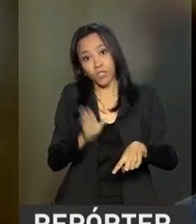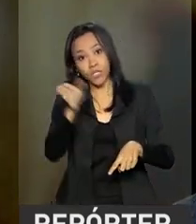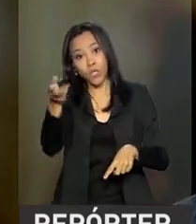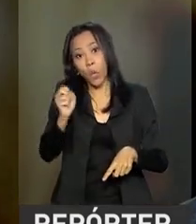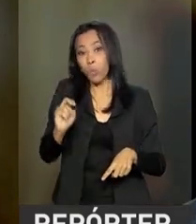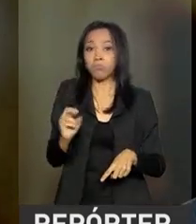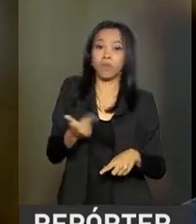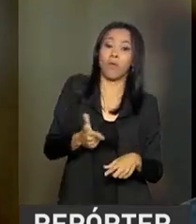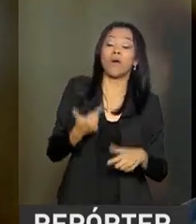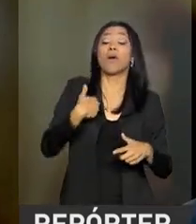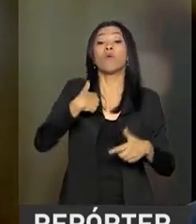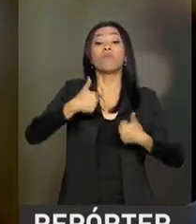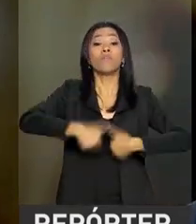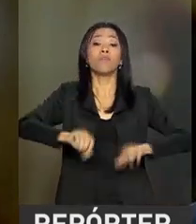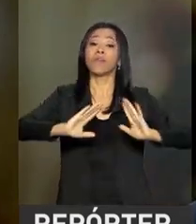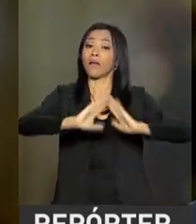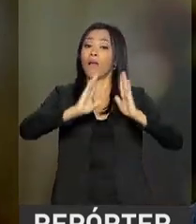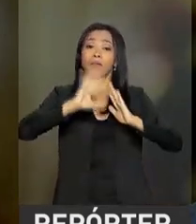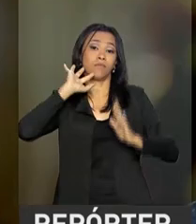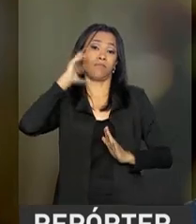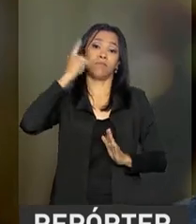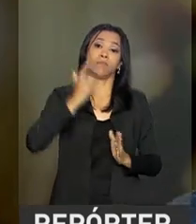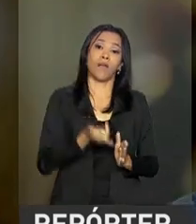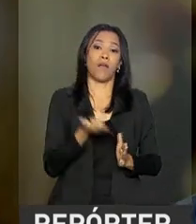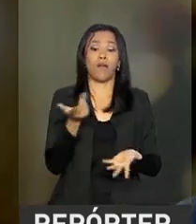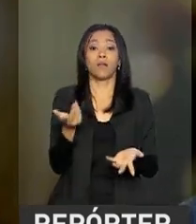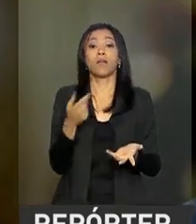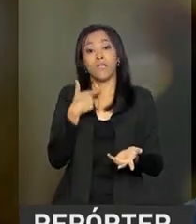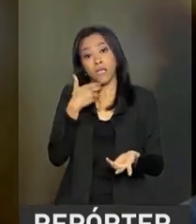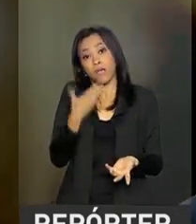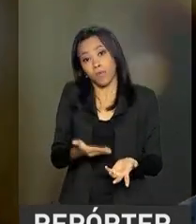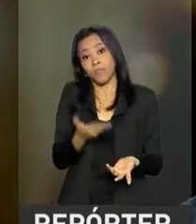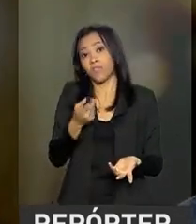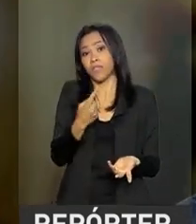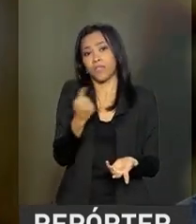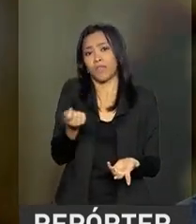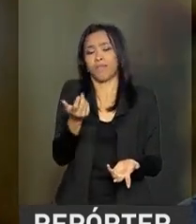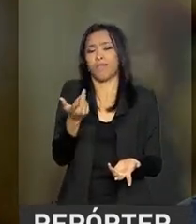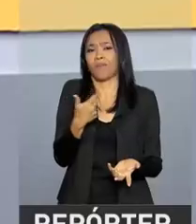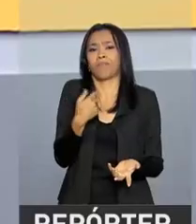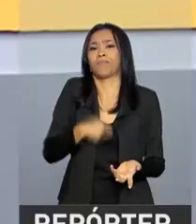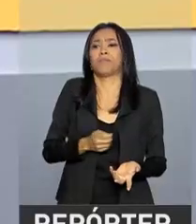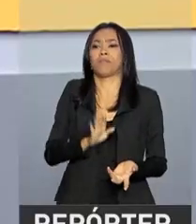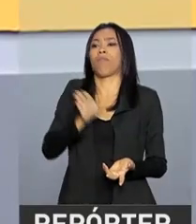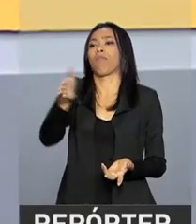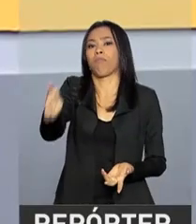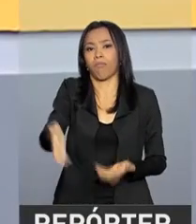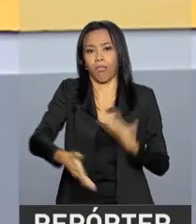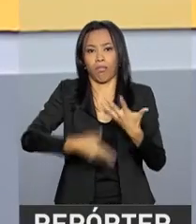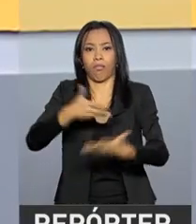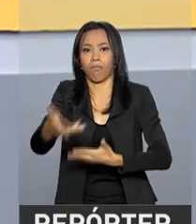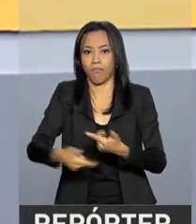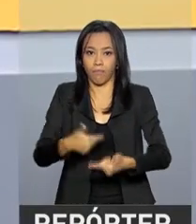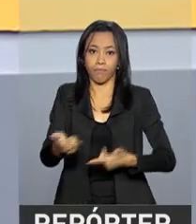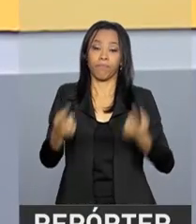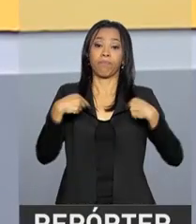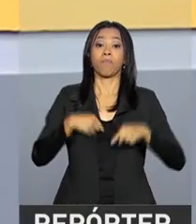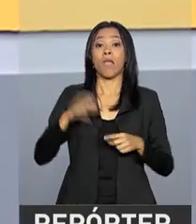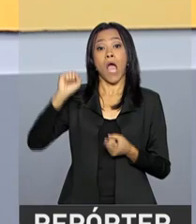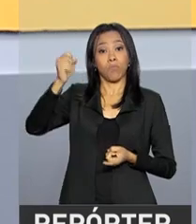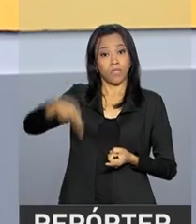do seu lar no seu trabalho requer seu benefício benefício concedido semanas burocracias aposentados e